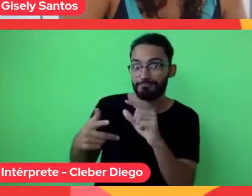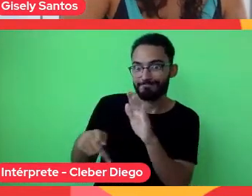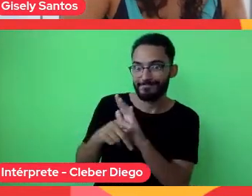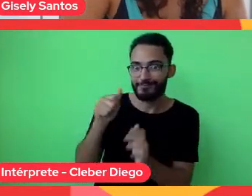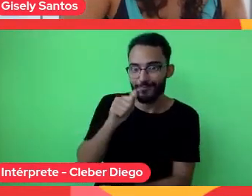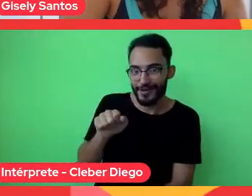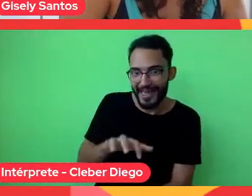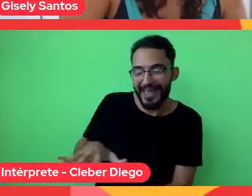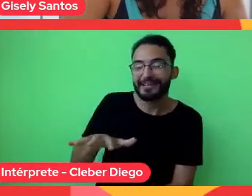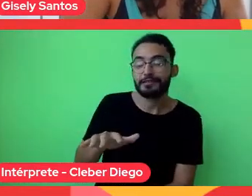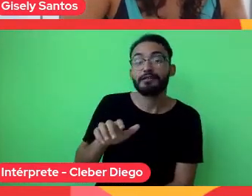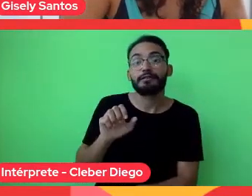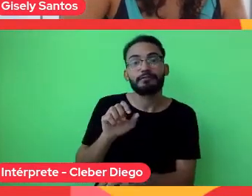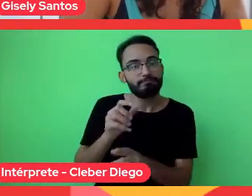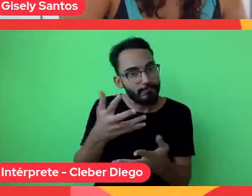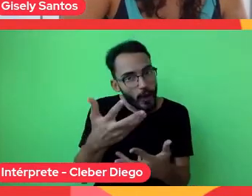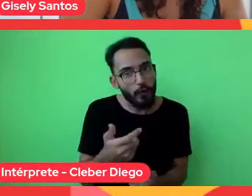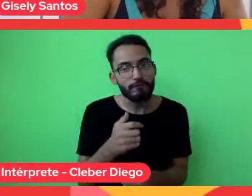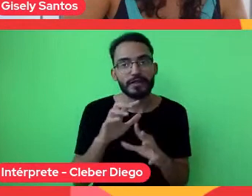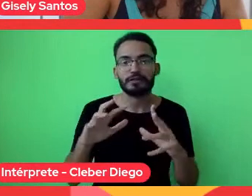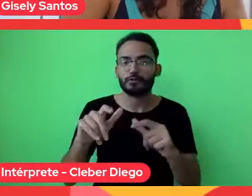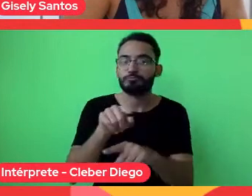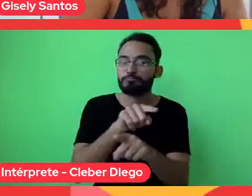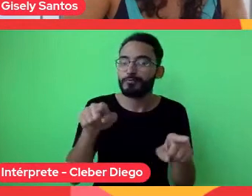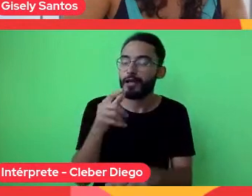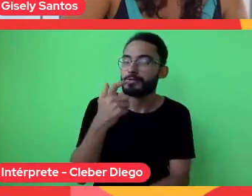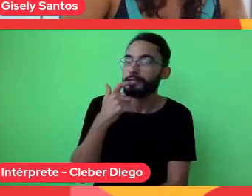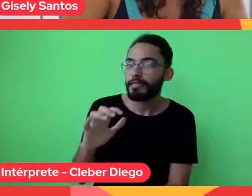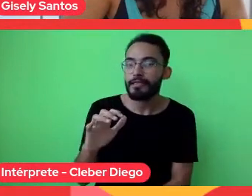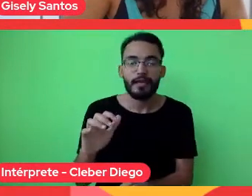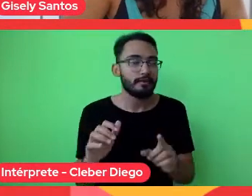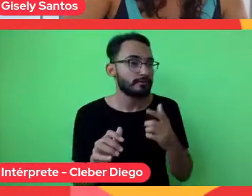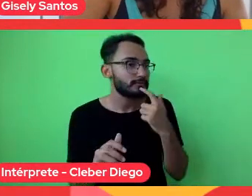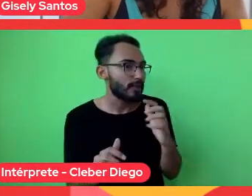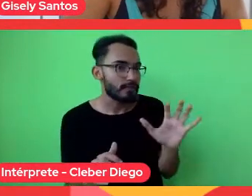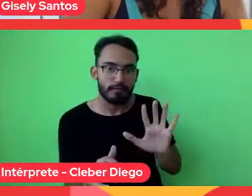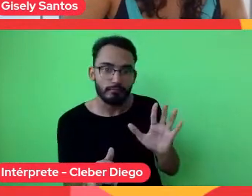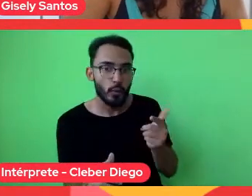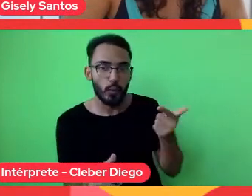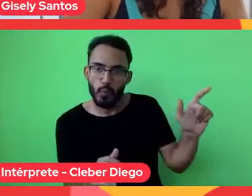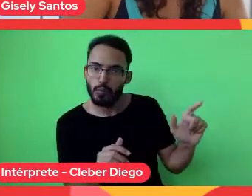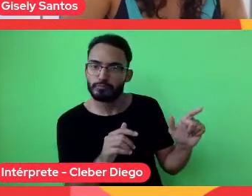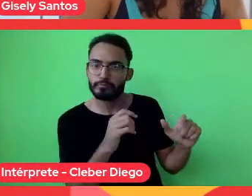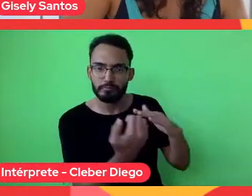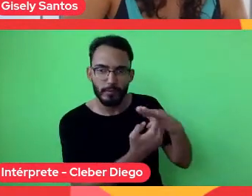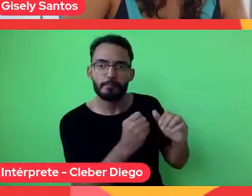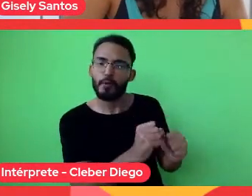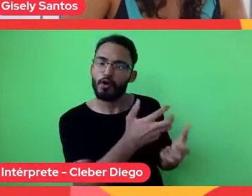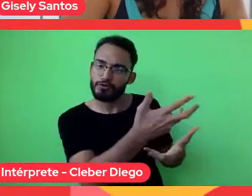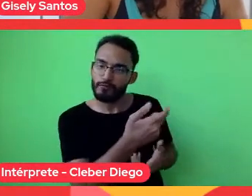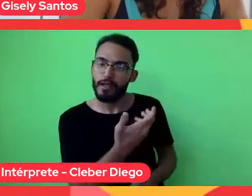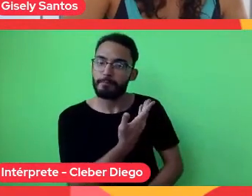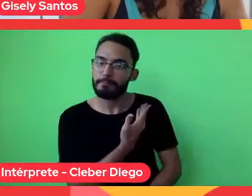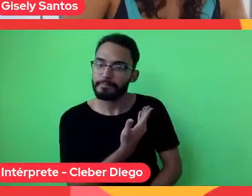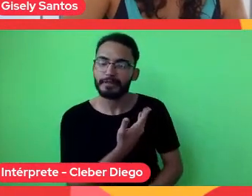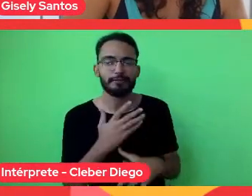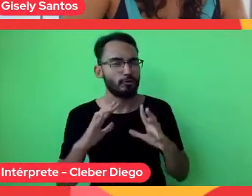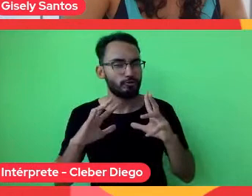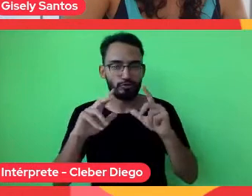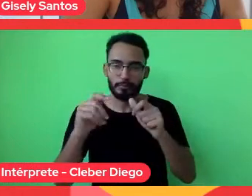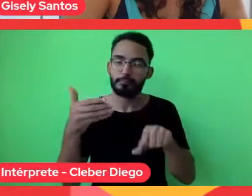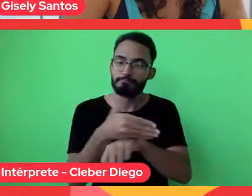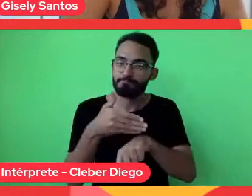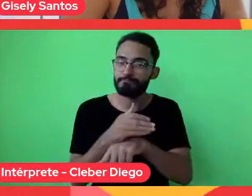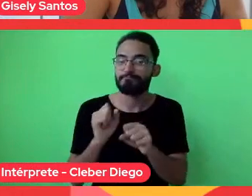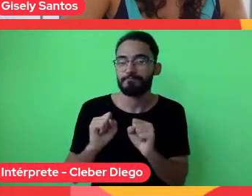que estiver aí, tanto CIT quanto não CIT, convidem amigos, amigas, todo mundo, é para todo mundo. Eu